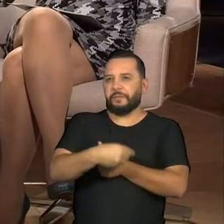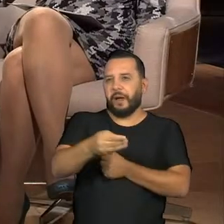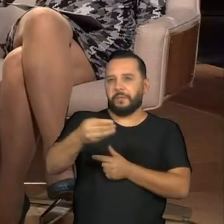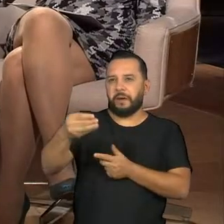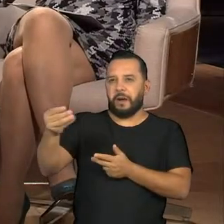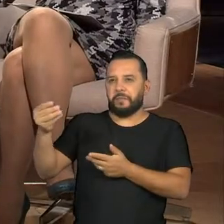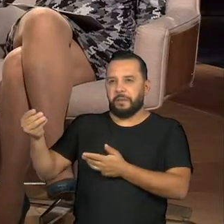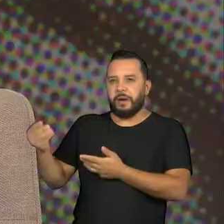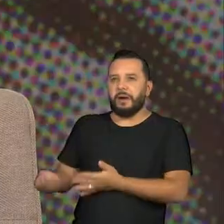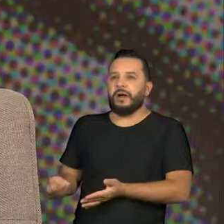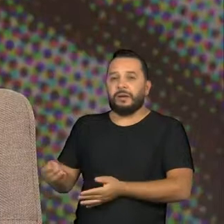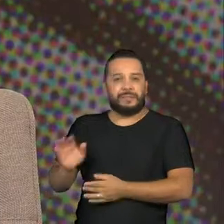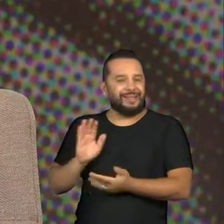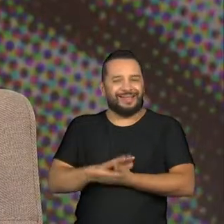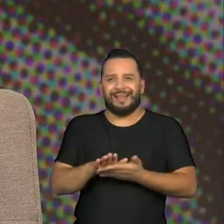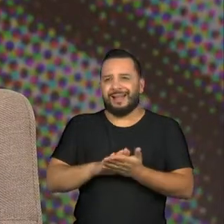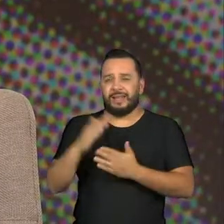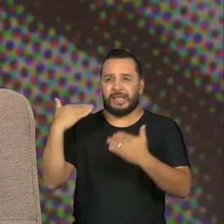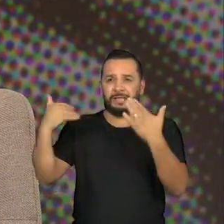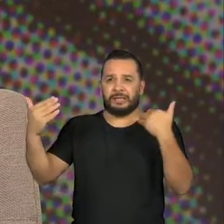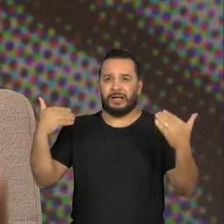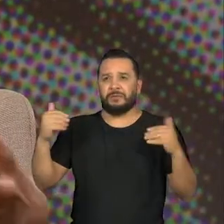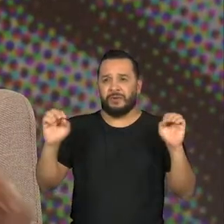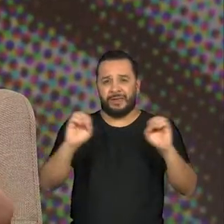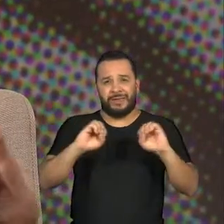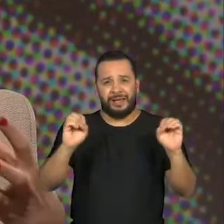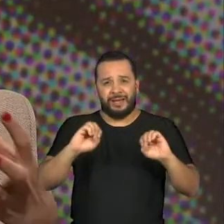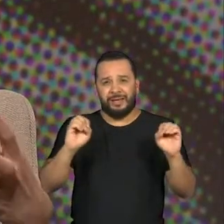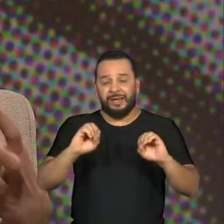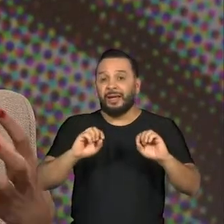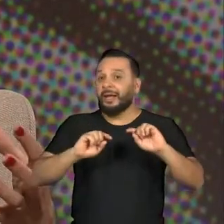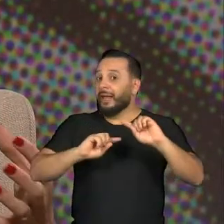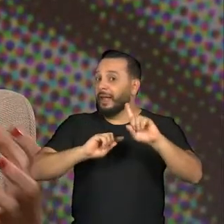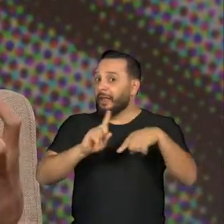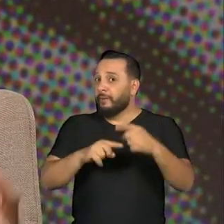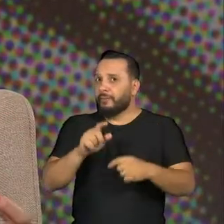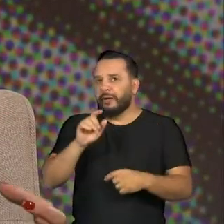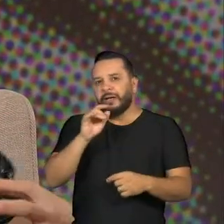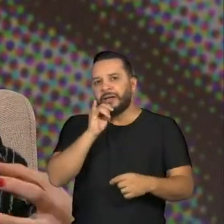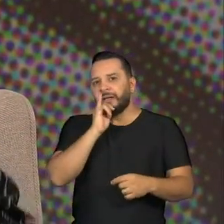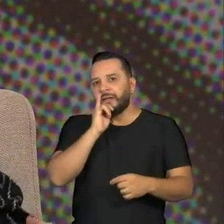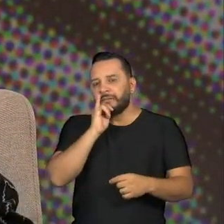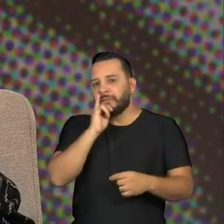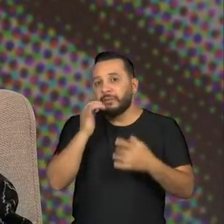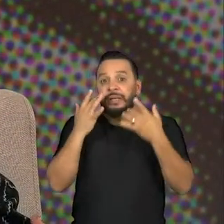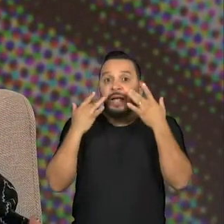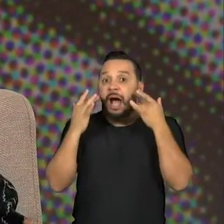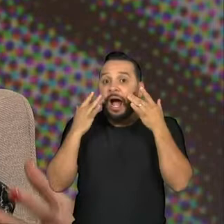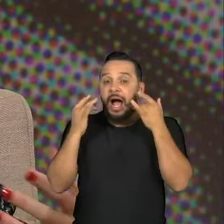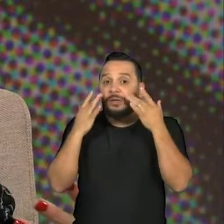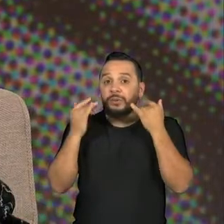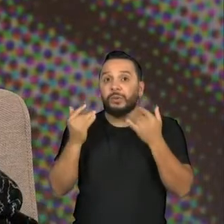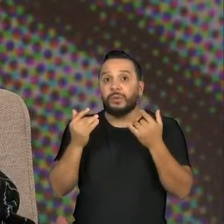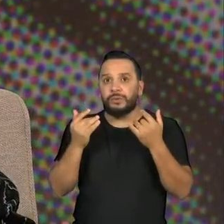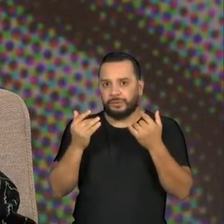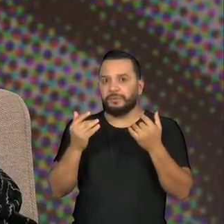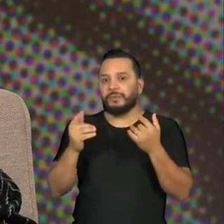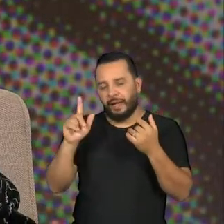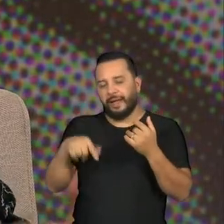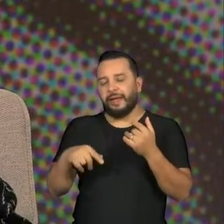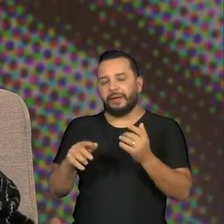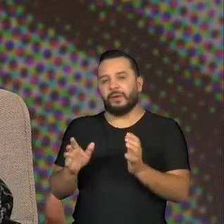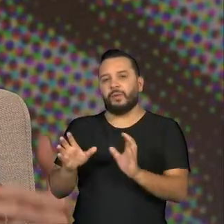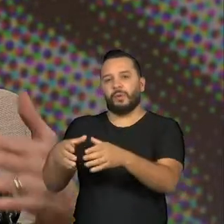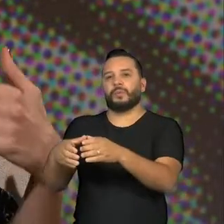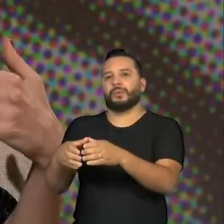sabe. Mas nada. Aí, quando me juntei com... Por isso que eu digo, o teatro, ele existe a partir do coletivo.